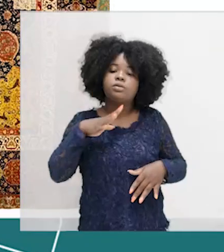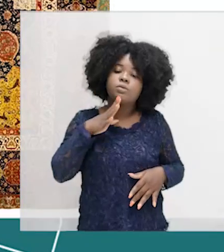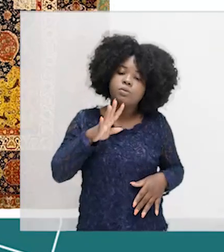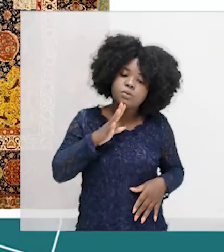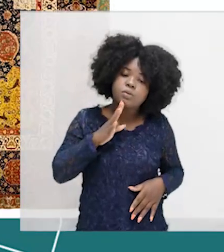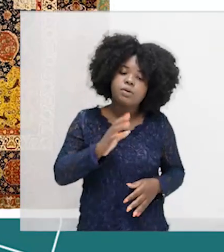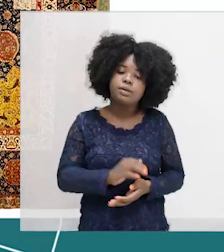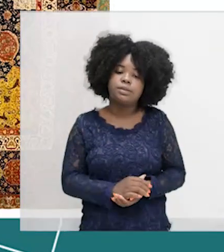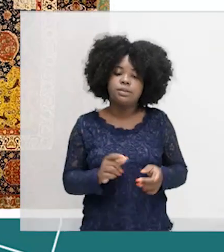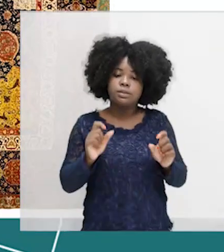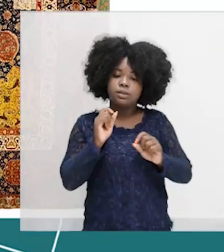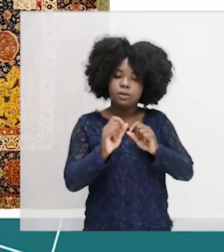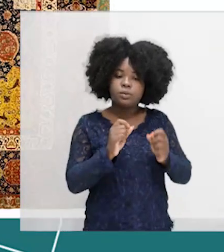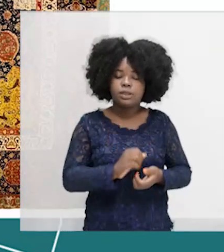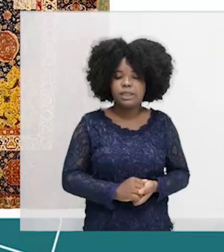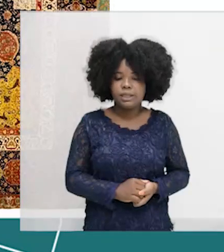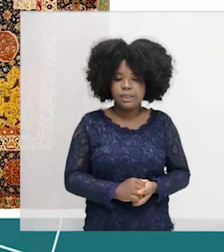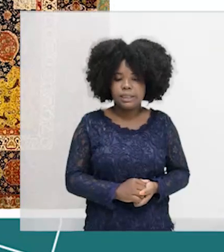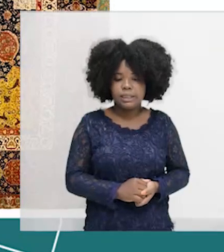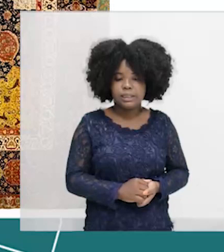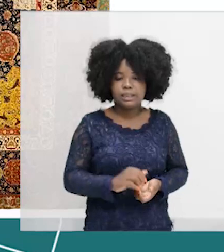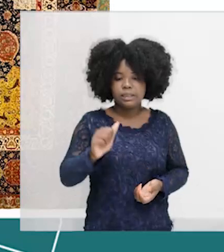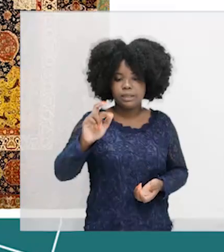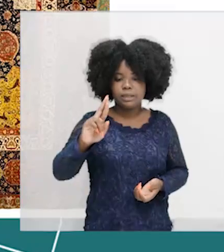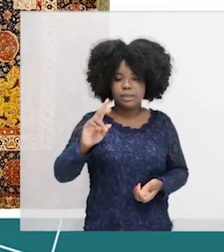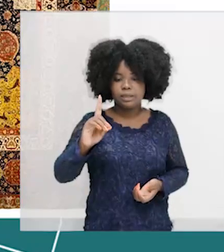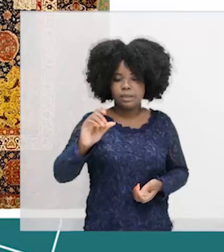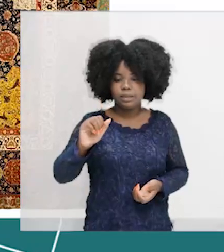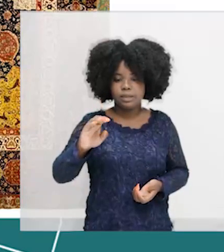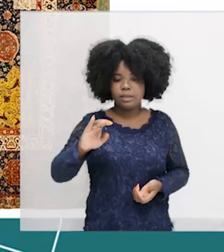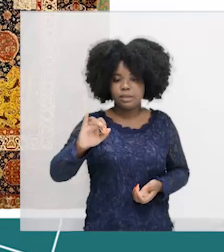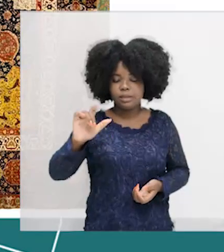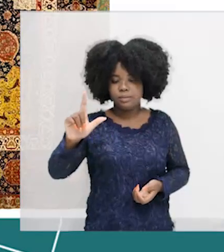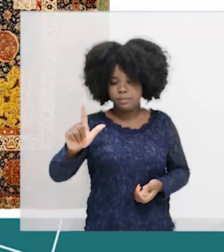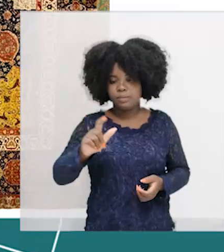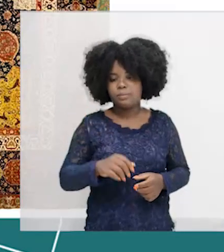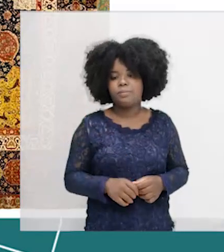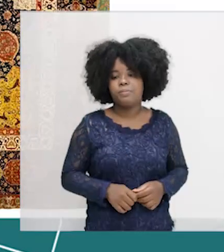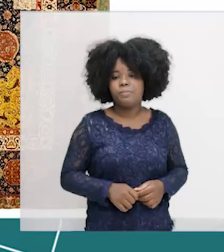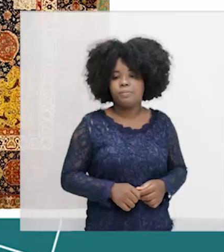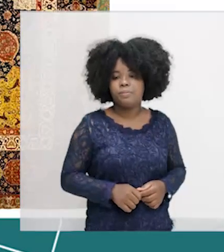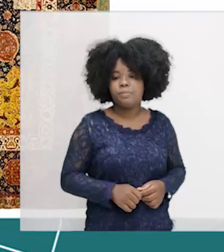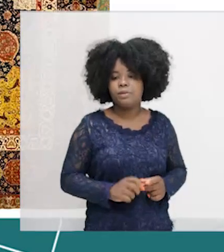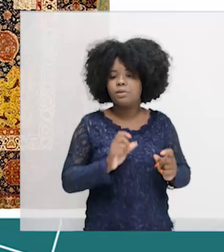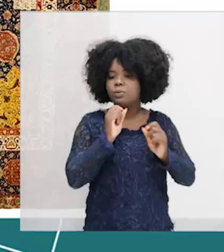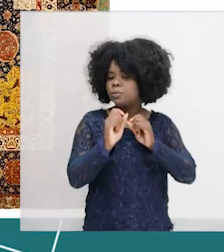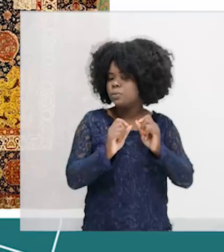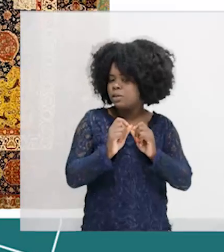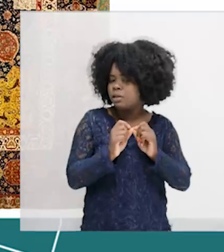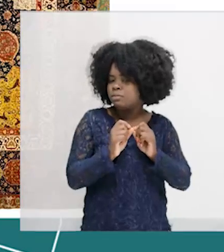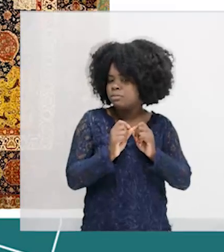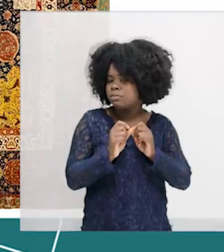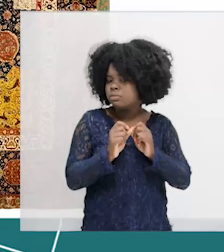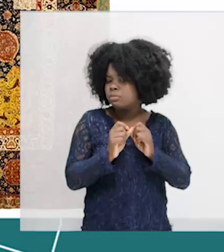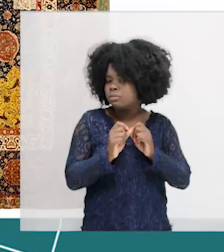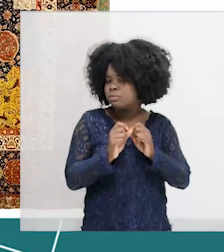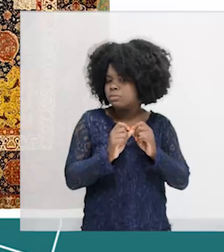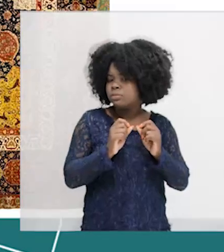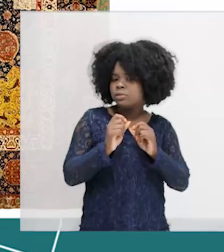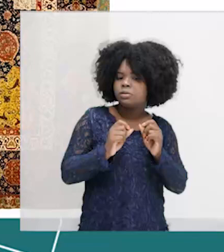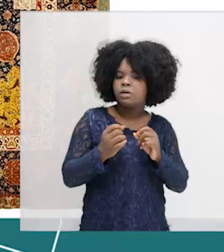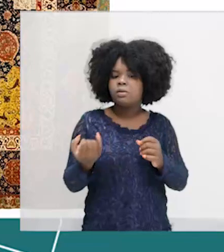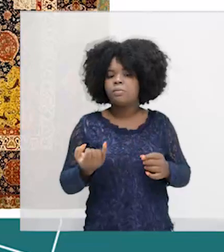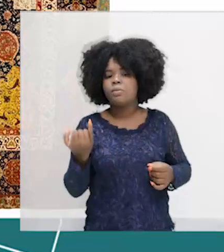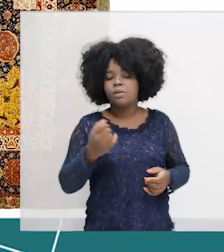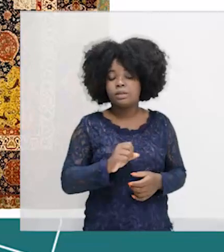na história da humanidade é o tapete de Ardabil, né, dos safávidas. Professor, mas o que tem esse tapete de tão interessante? Bom, se você já